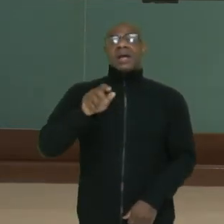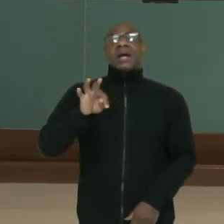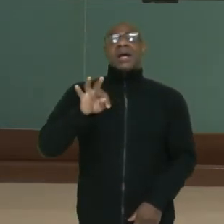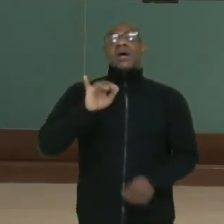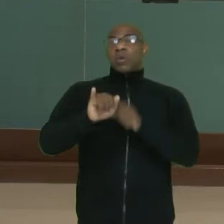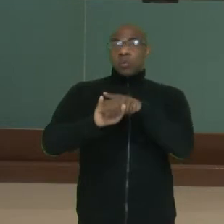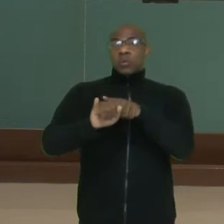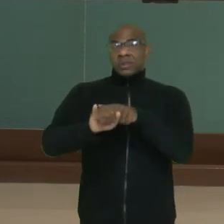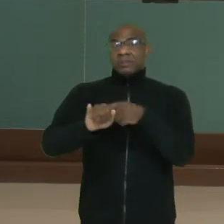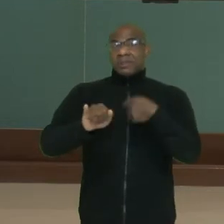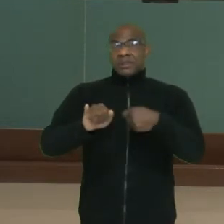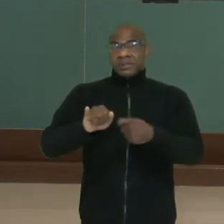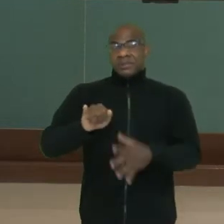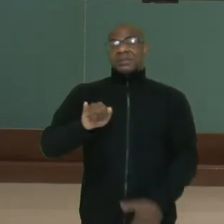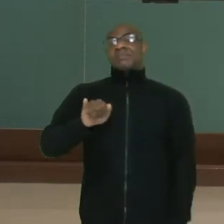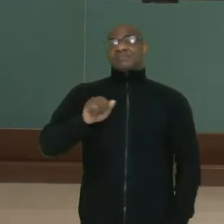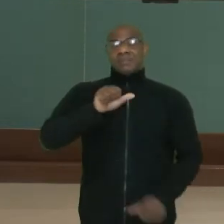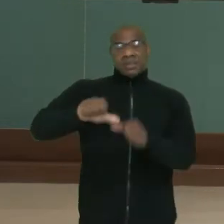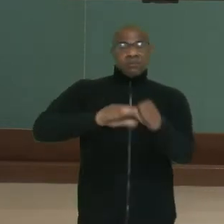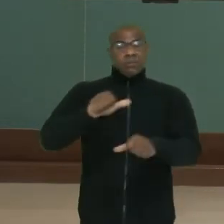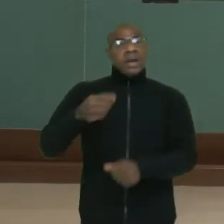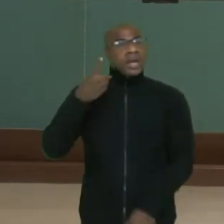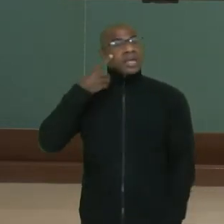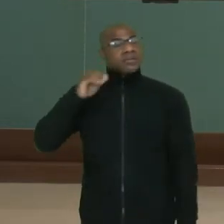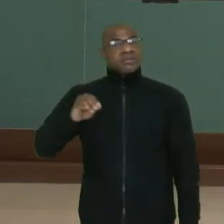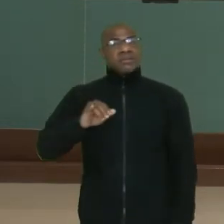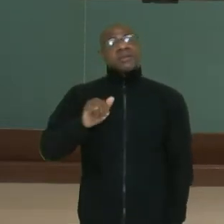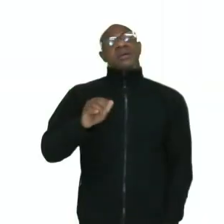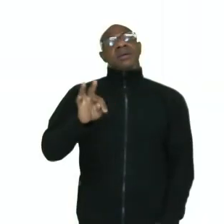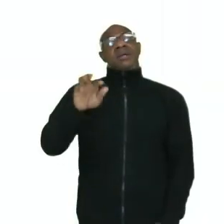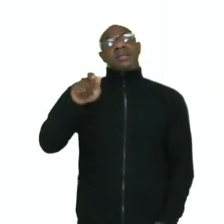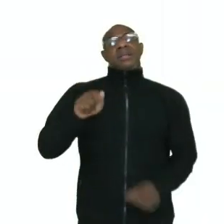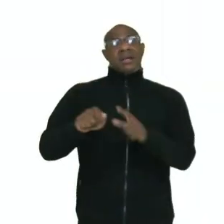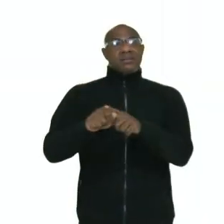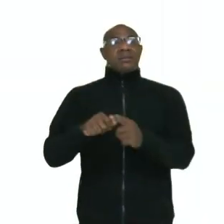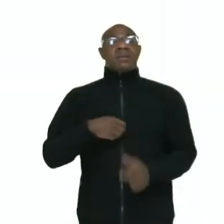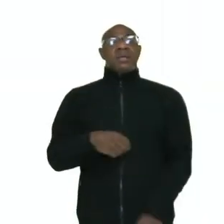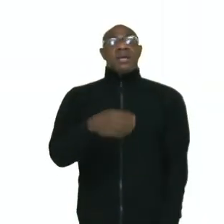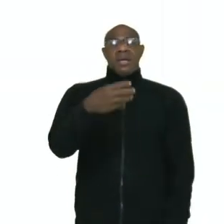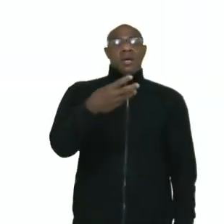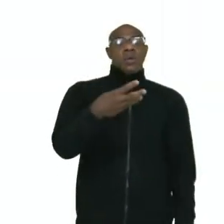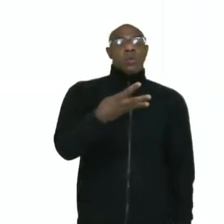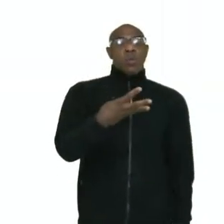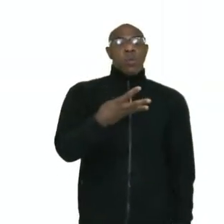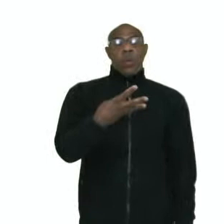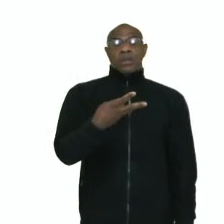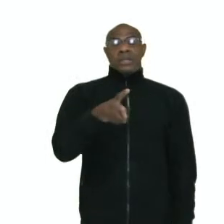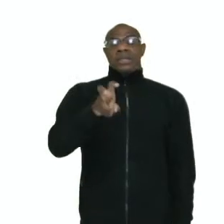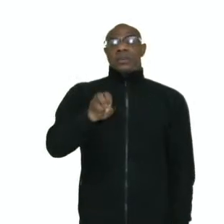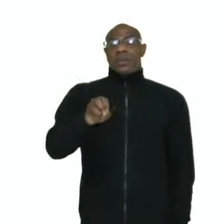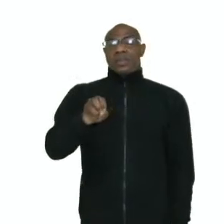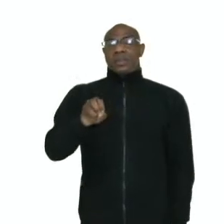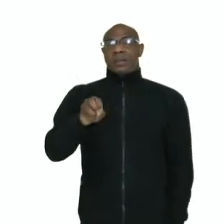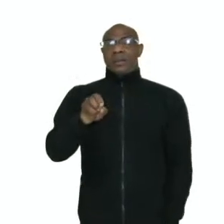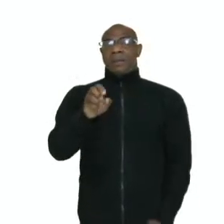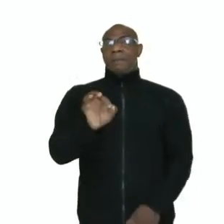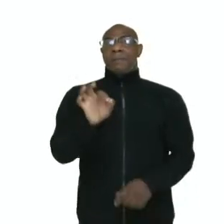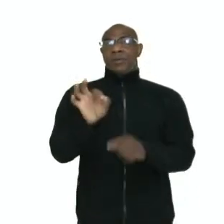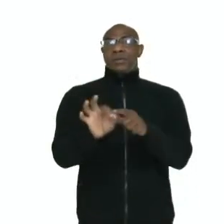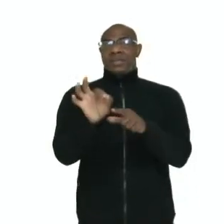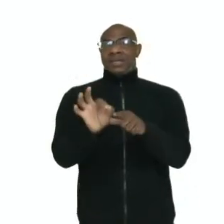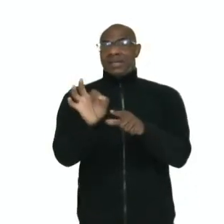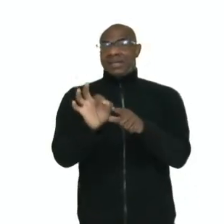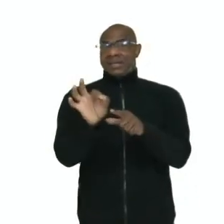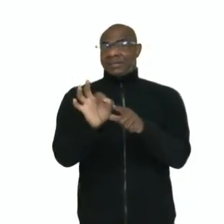número de dias, ok? Uma taxa que é o ano em dias. Então, eu vou pegar o 450%, que lembrando que eu nunca